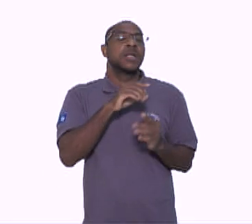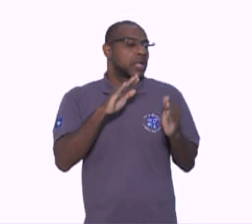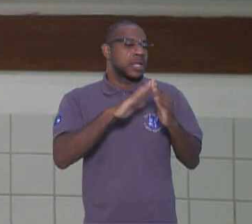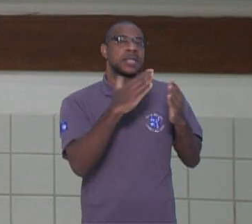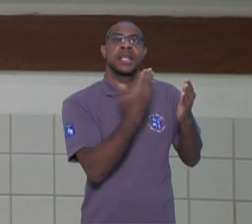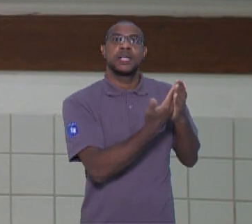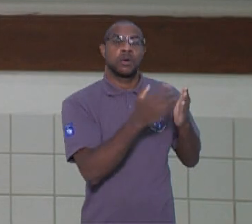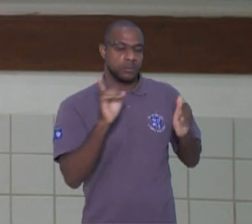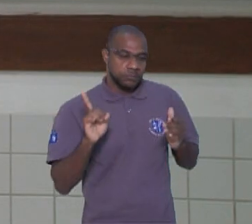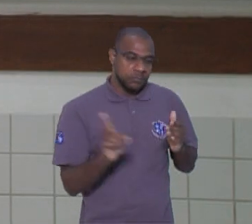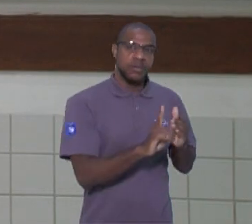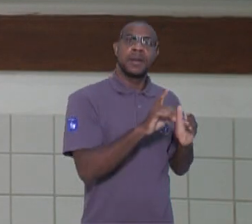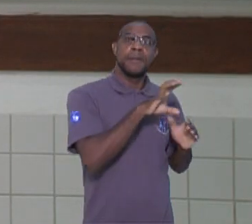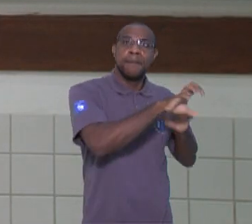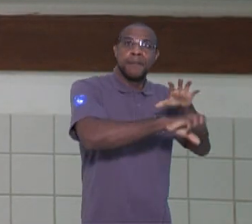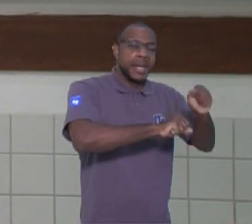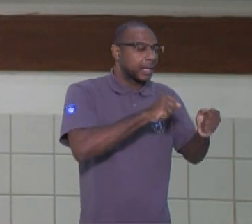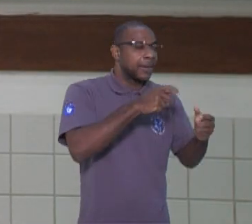disponíveis.